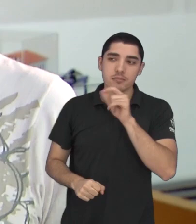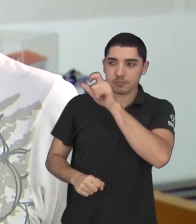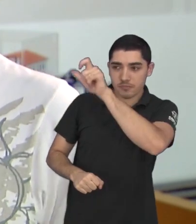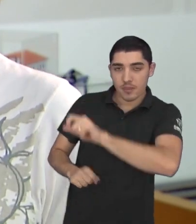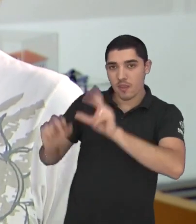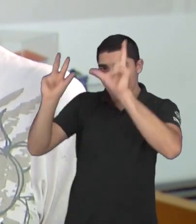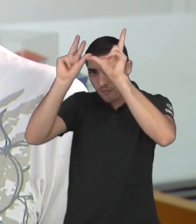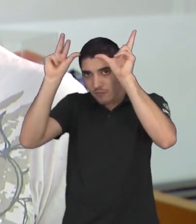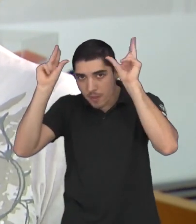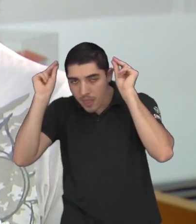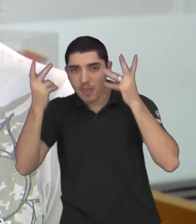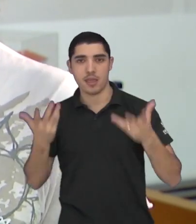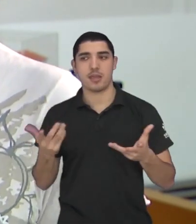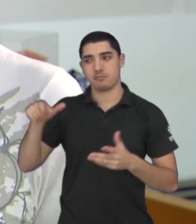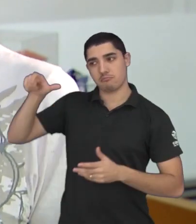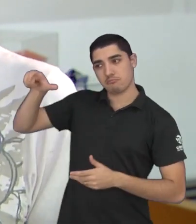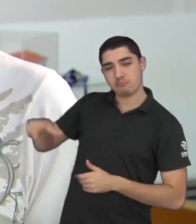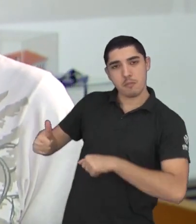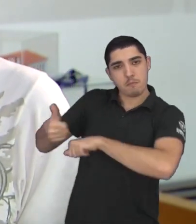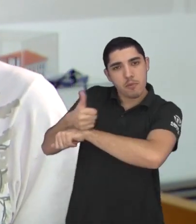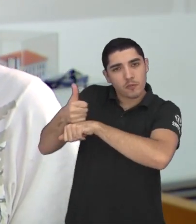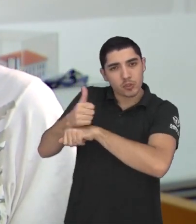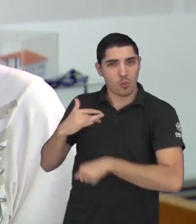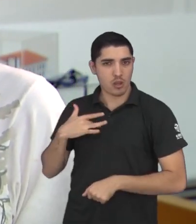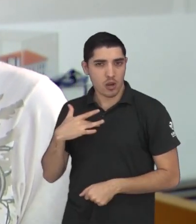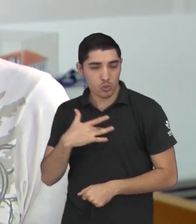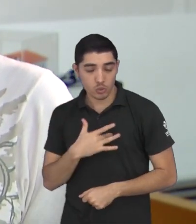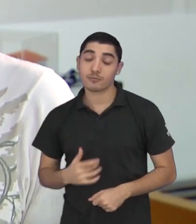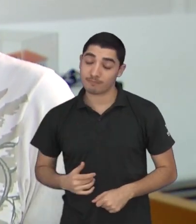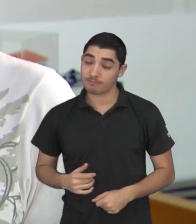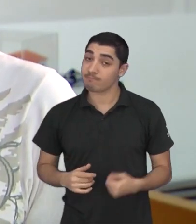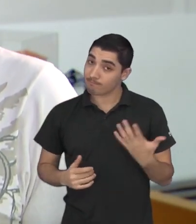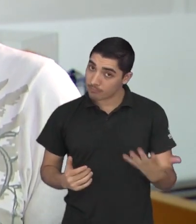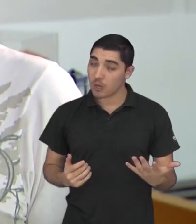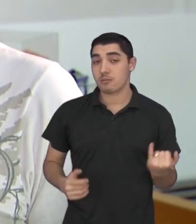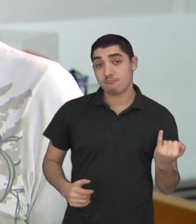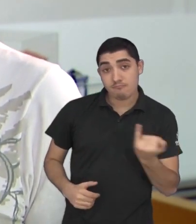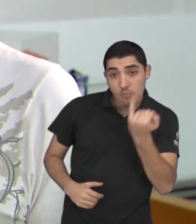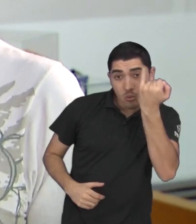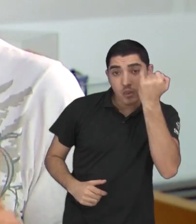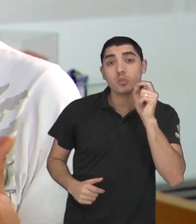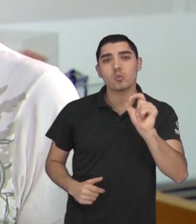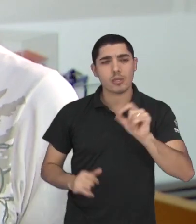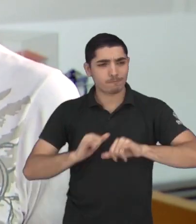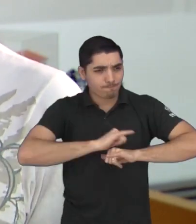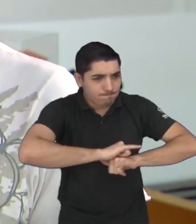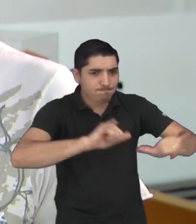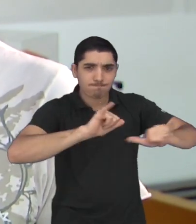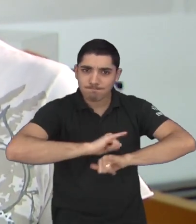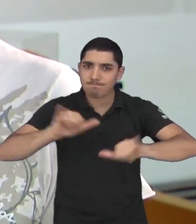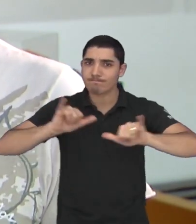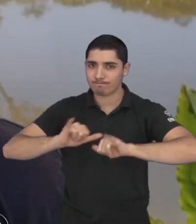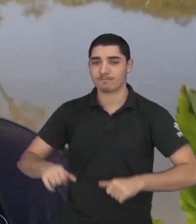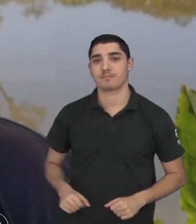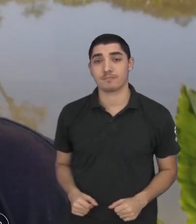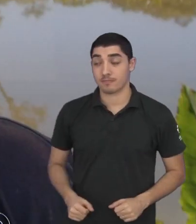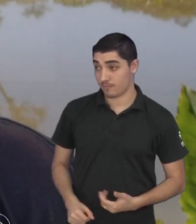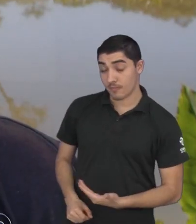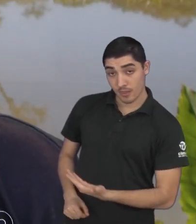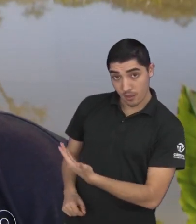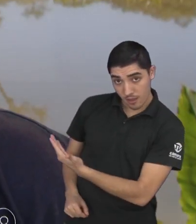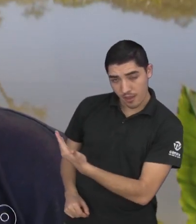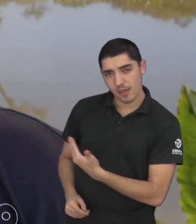muito obrigado em coreano, Kamsahamnida. E é isso, mestre. Muito obrigado por tudo que você faz e por tudo que você vai fazer ainda.